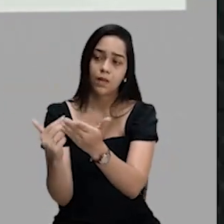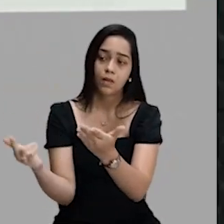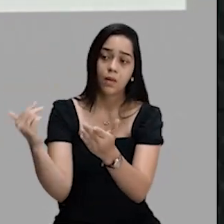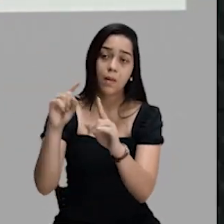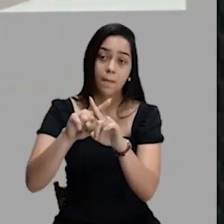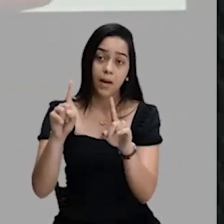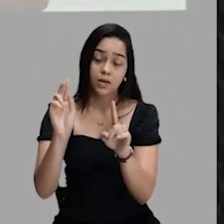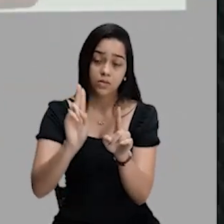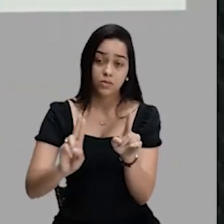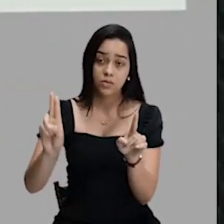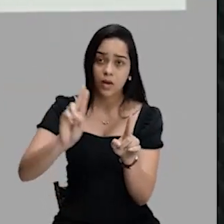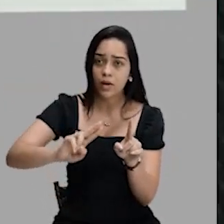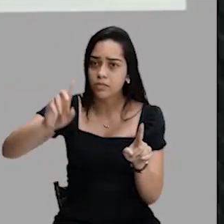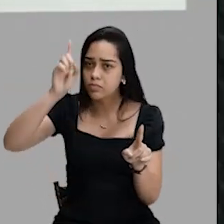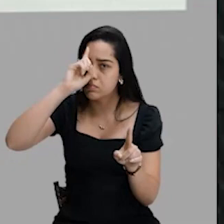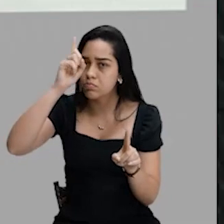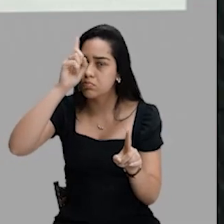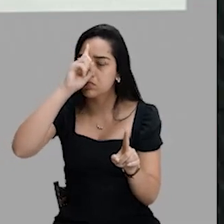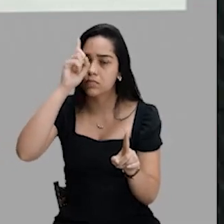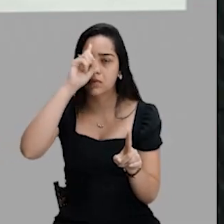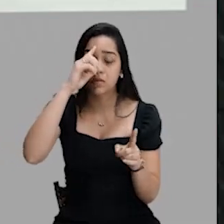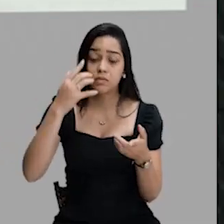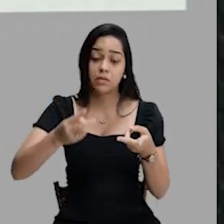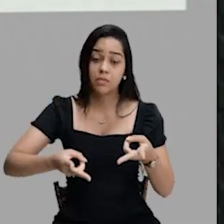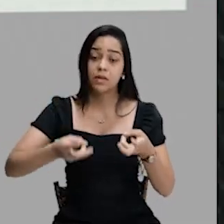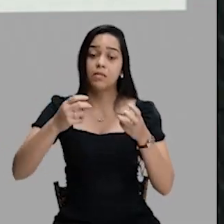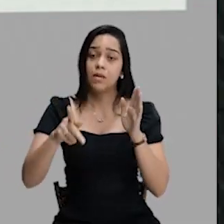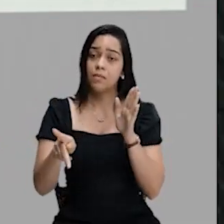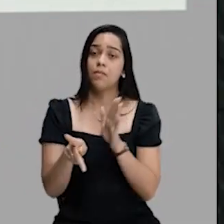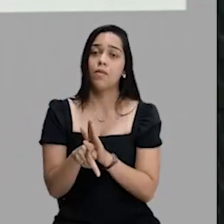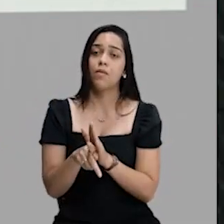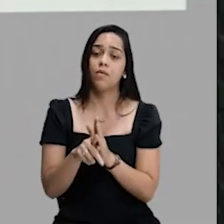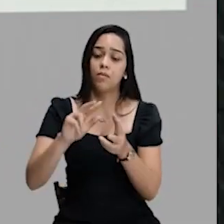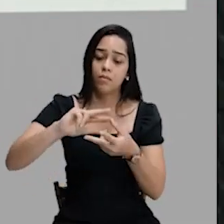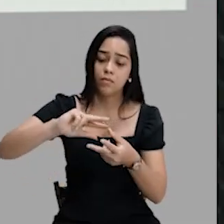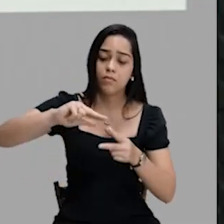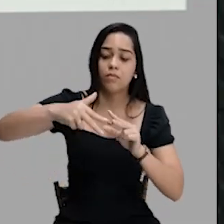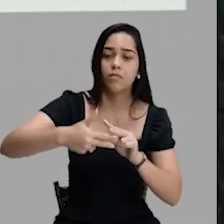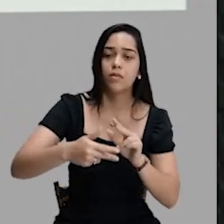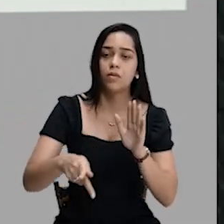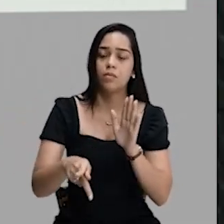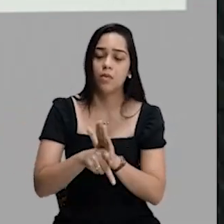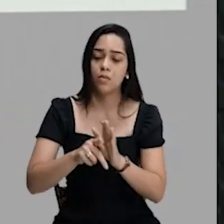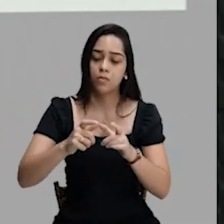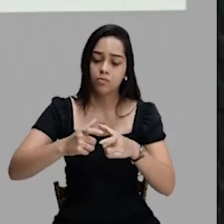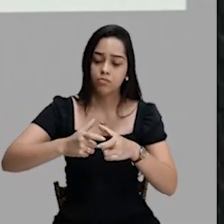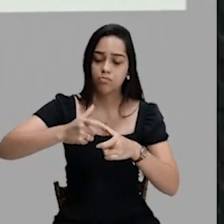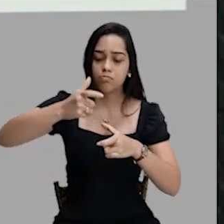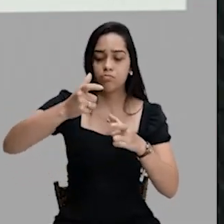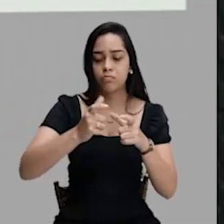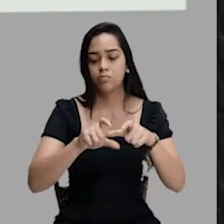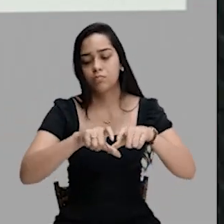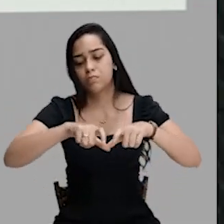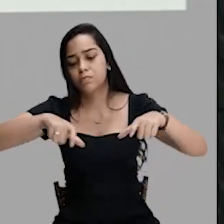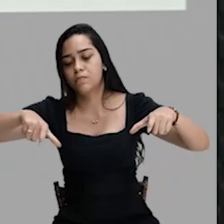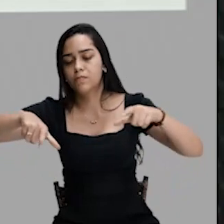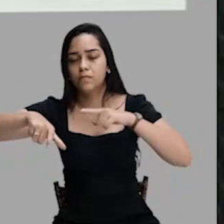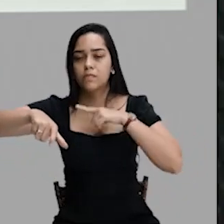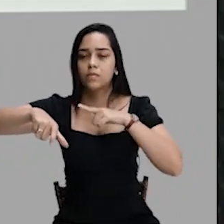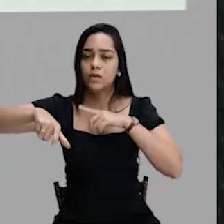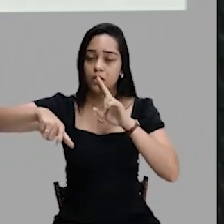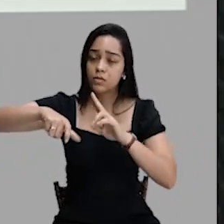utilidade assim do dia a dia, você observa mais alguns poliedros mais regulares, certo? Esses são